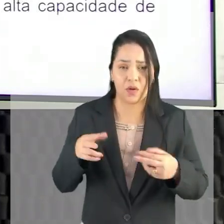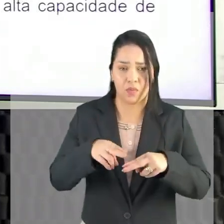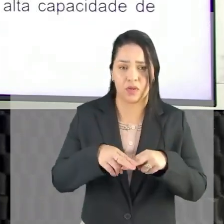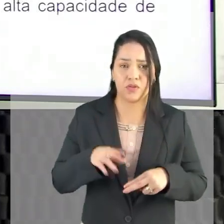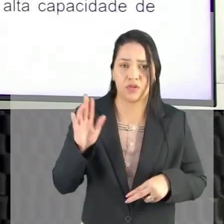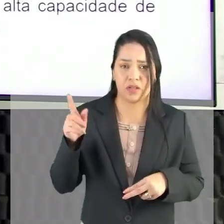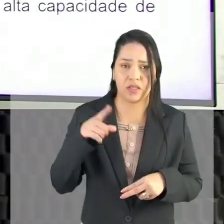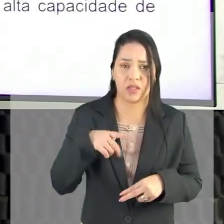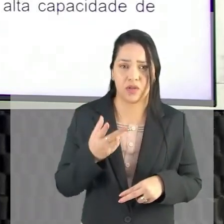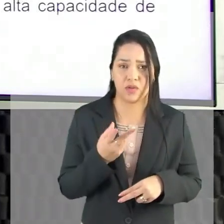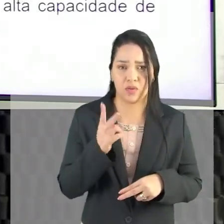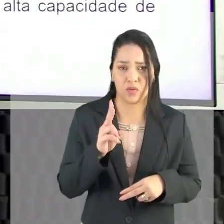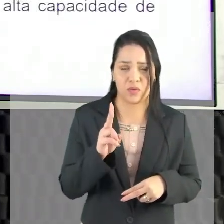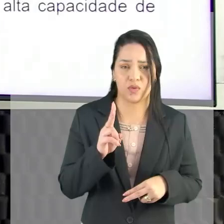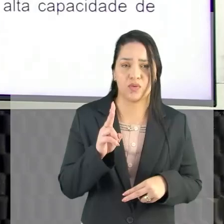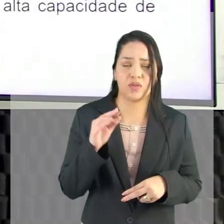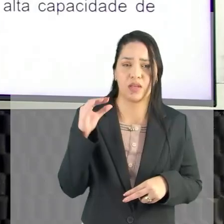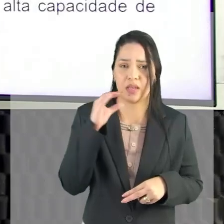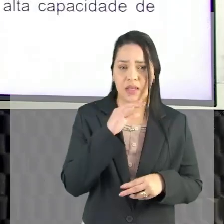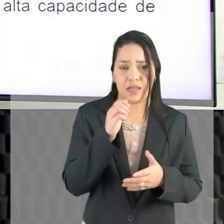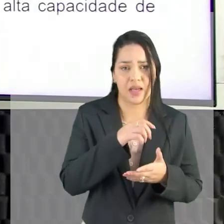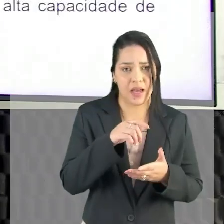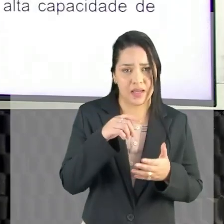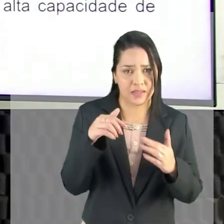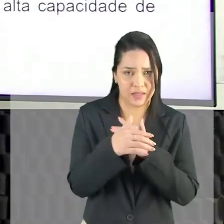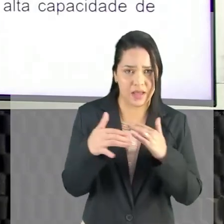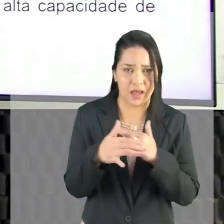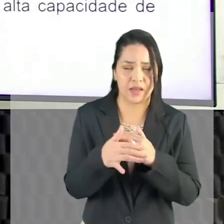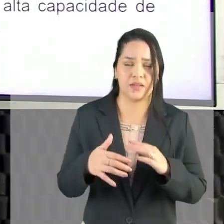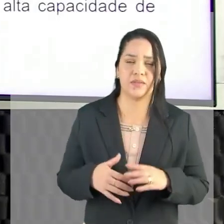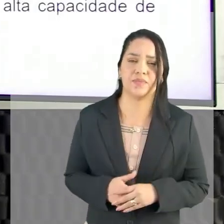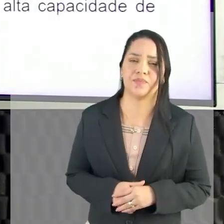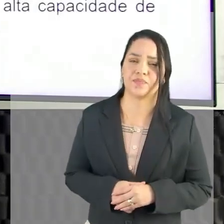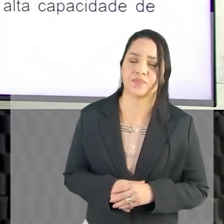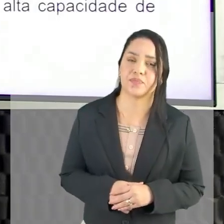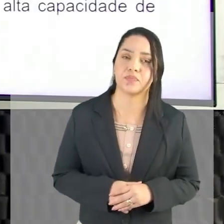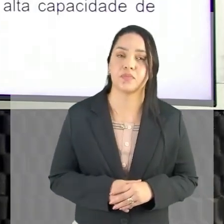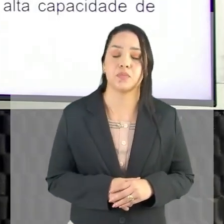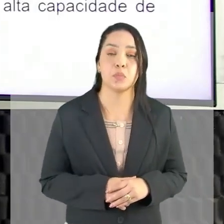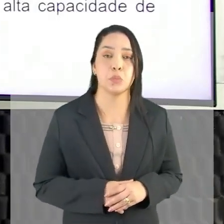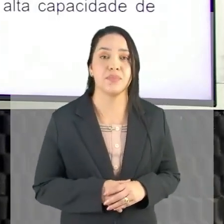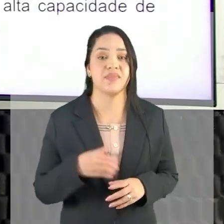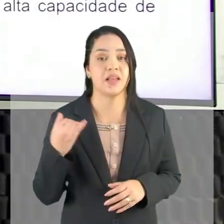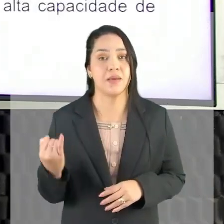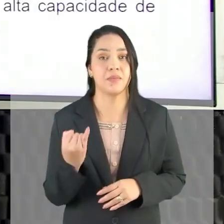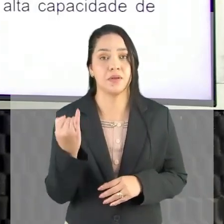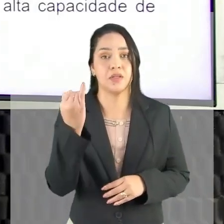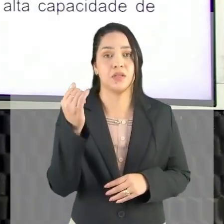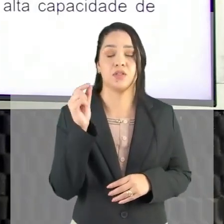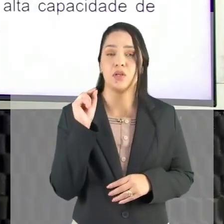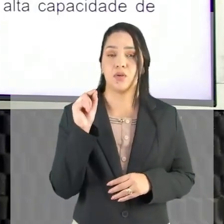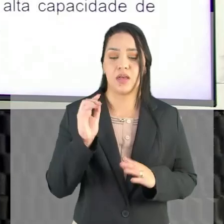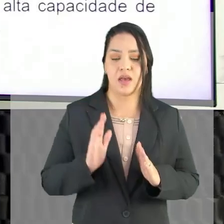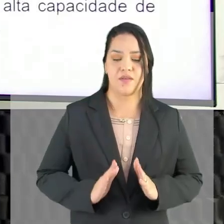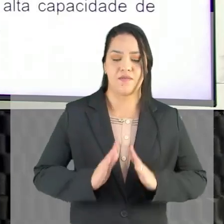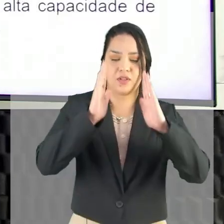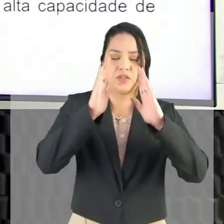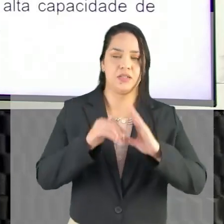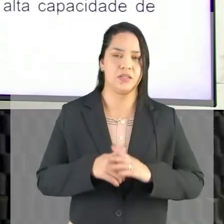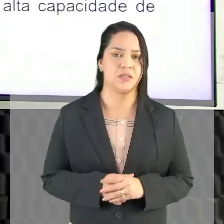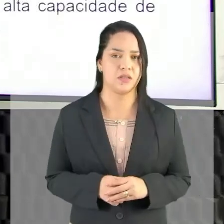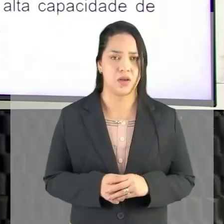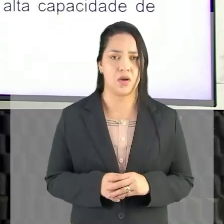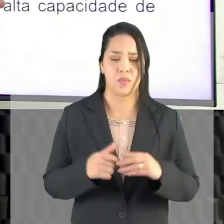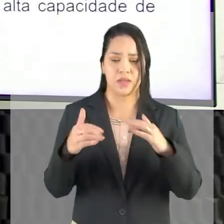já tenho 2 fatores que aquecem a cidade. A cereja do bolo é a verticalização.